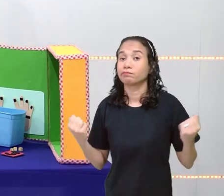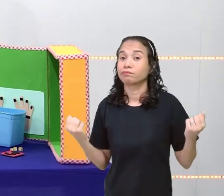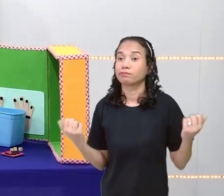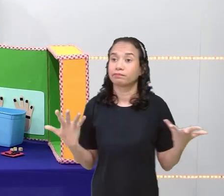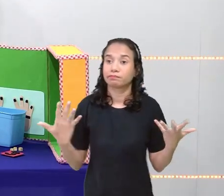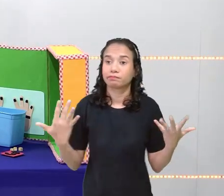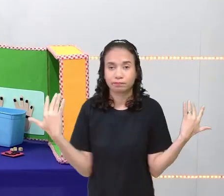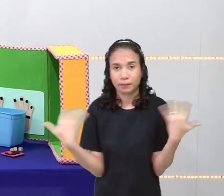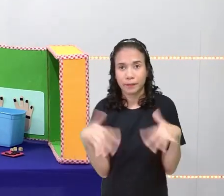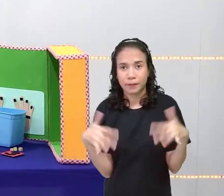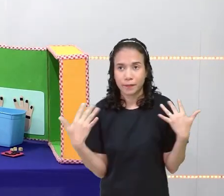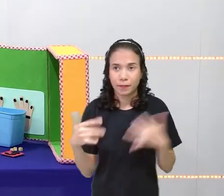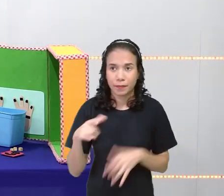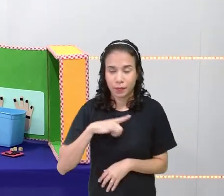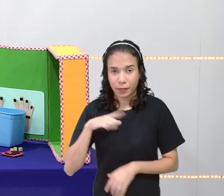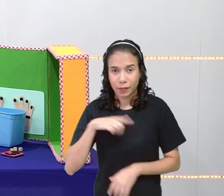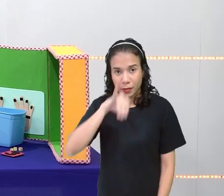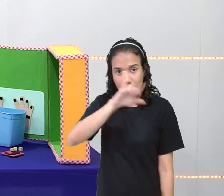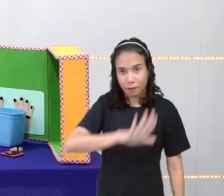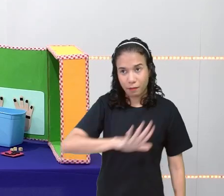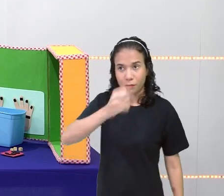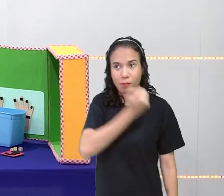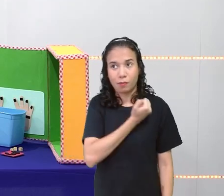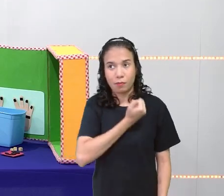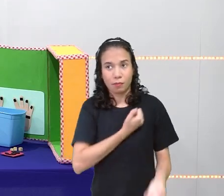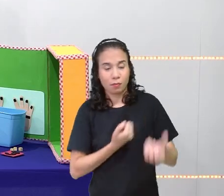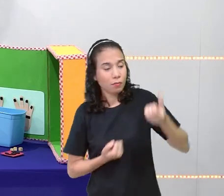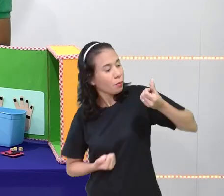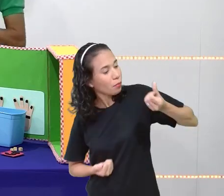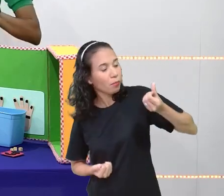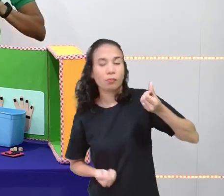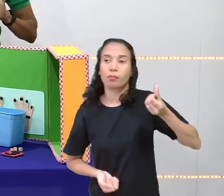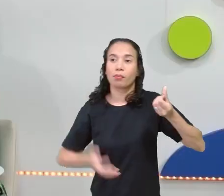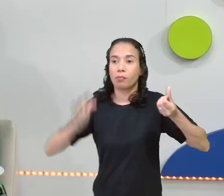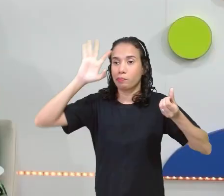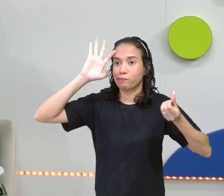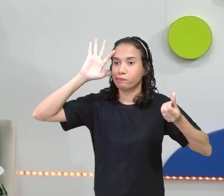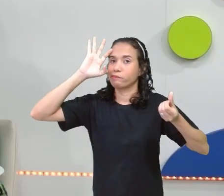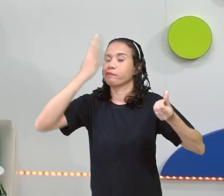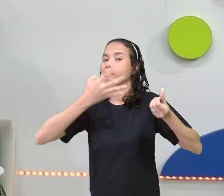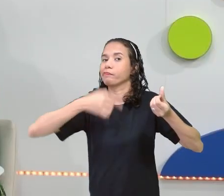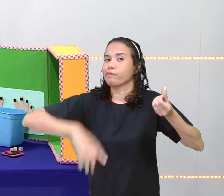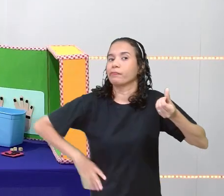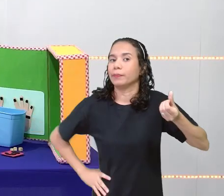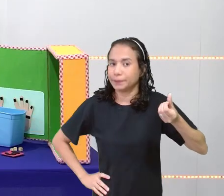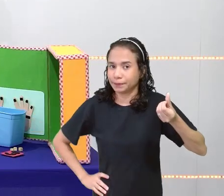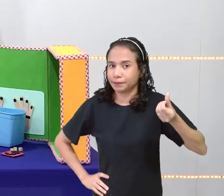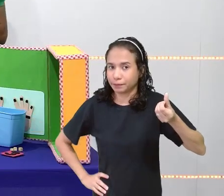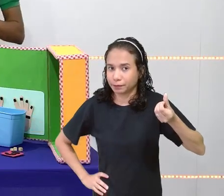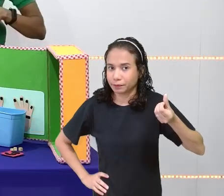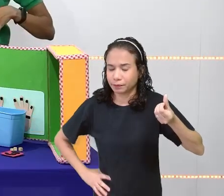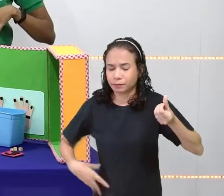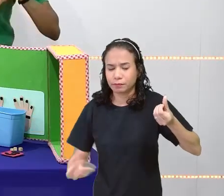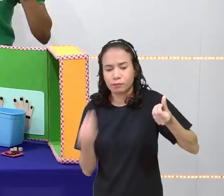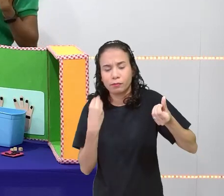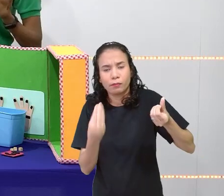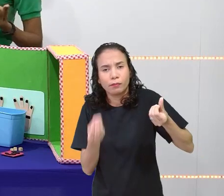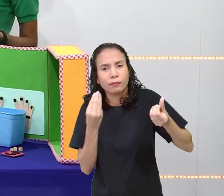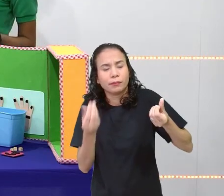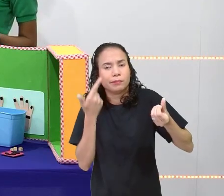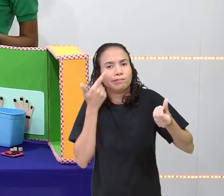Aí, Aqui eu tenho a imagem do número 6. total, não é isso? O total. Aqui já está me mostrando a resposta. E eu vou ter que